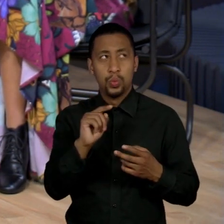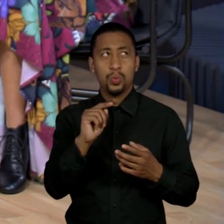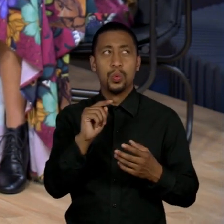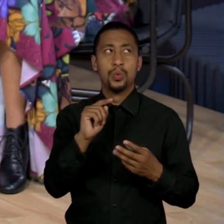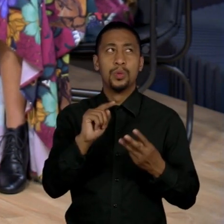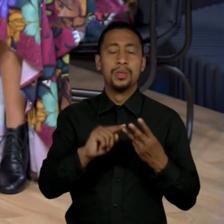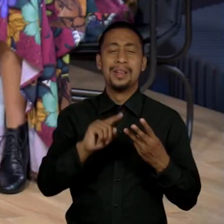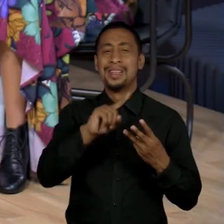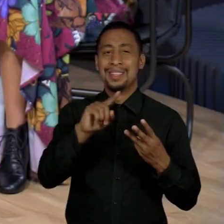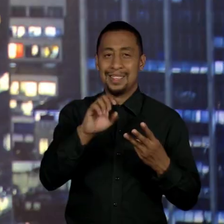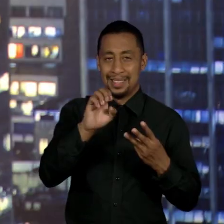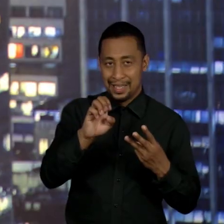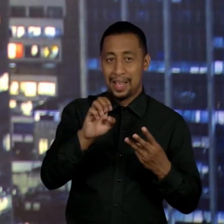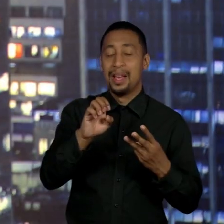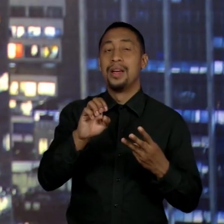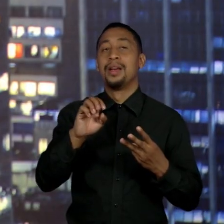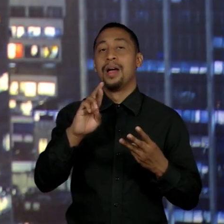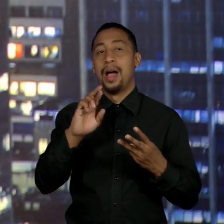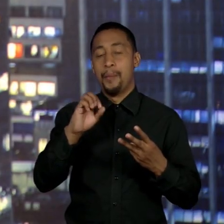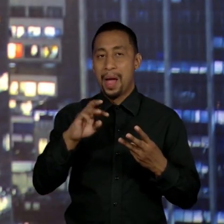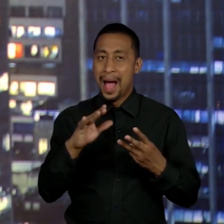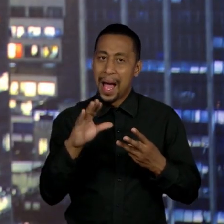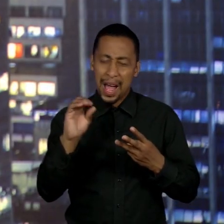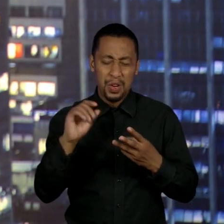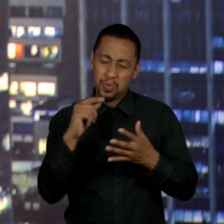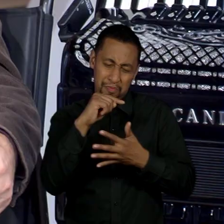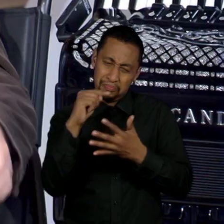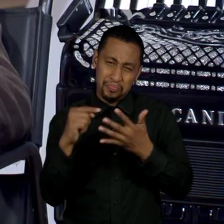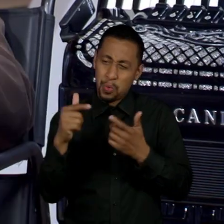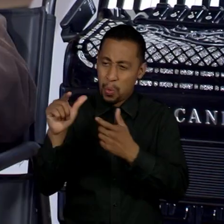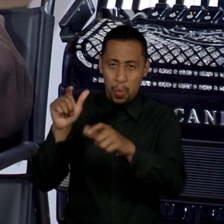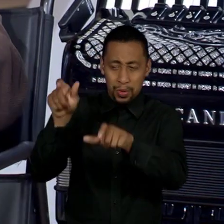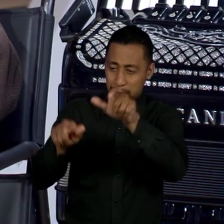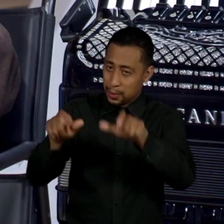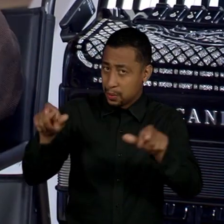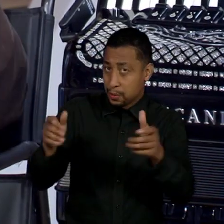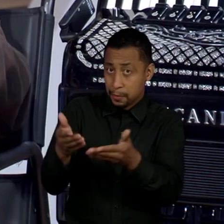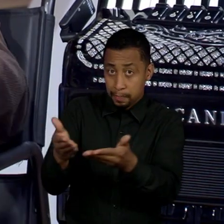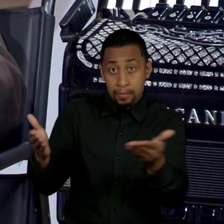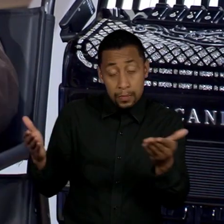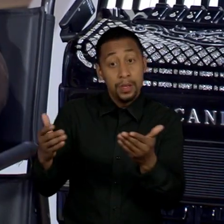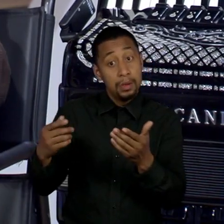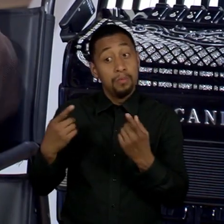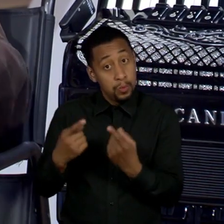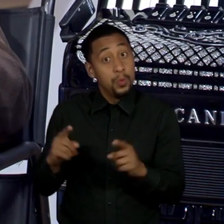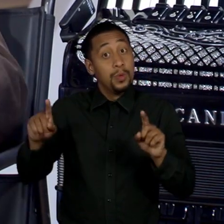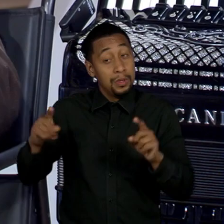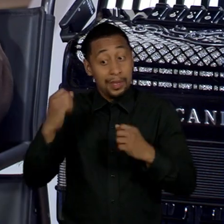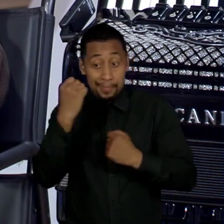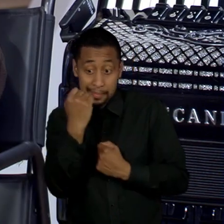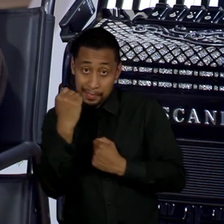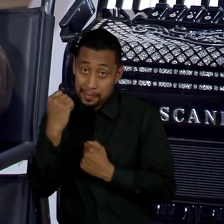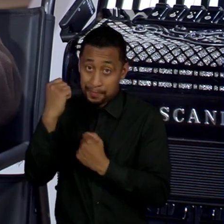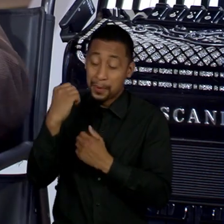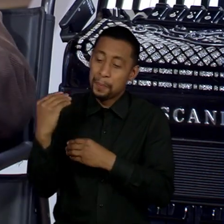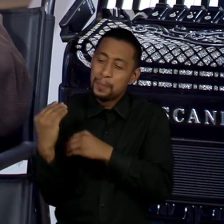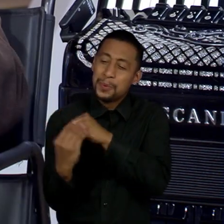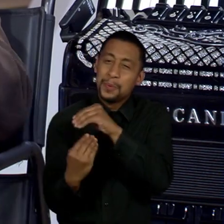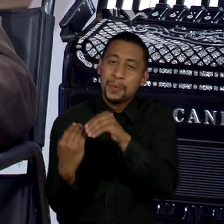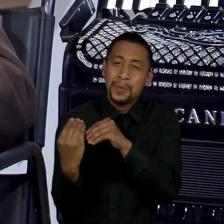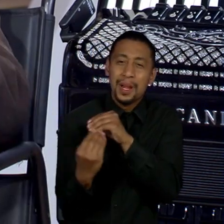Zé Ramalho, Geraldo Azevedo, entre outros, que também têm seu repertório da MPB, mas também